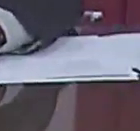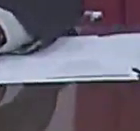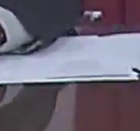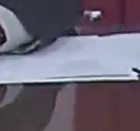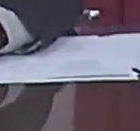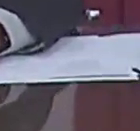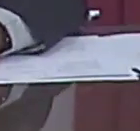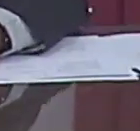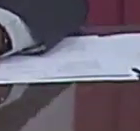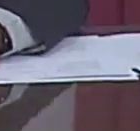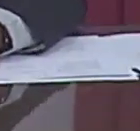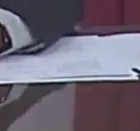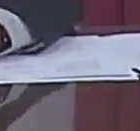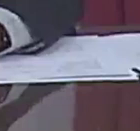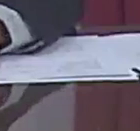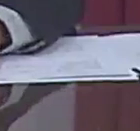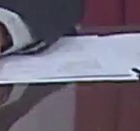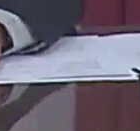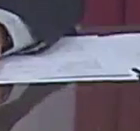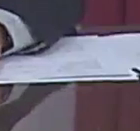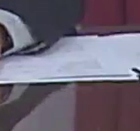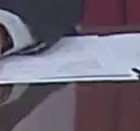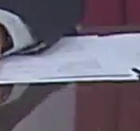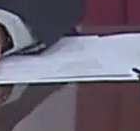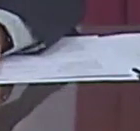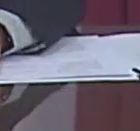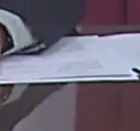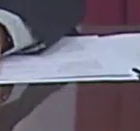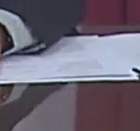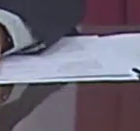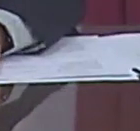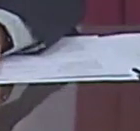e pedir um minuto de silêncio a